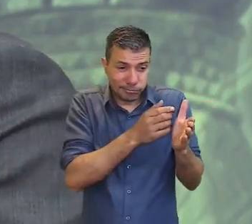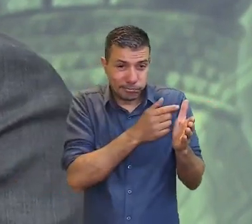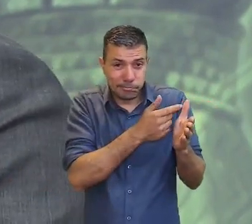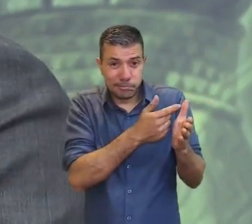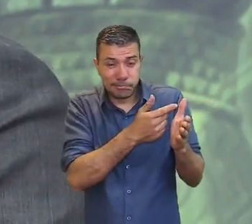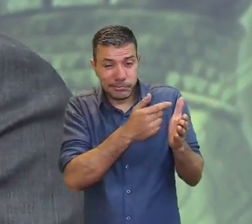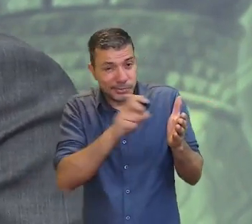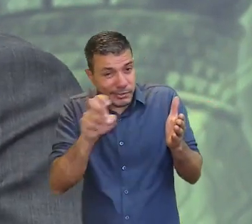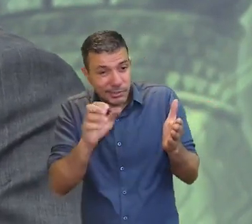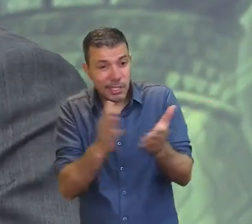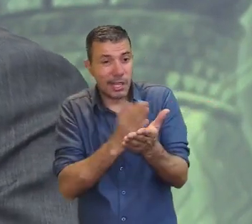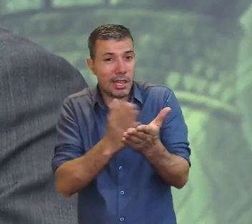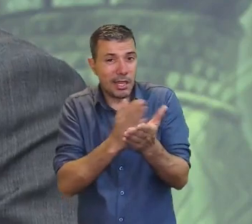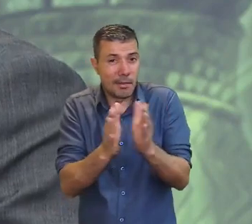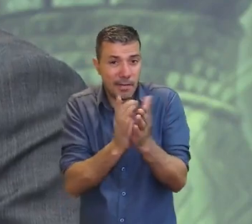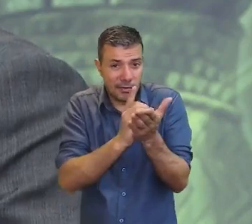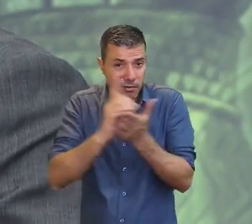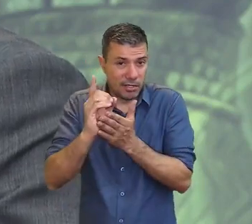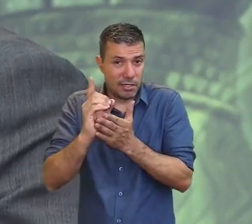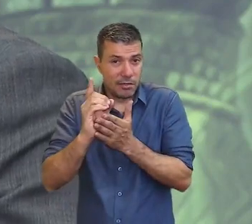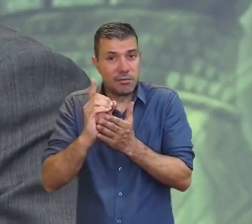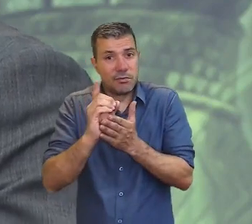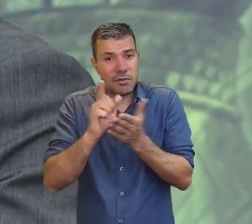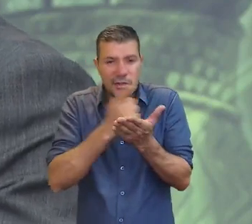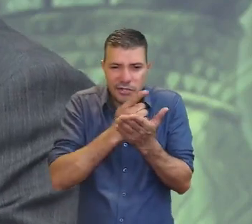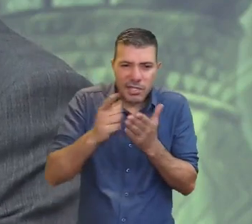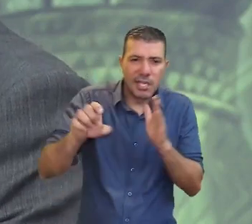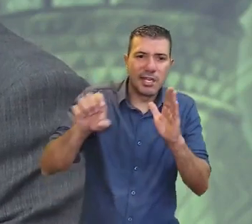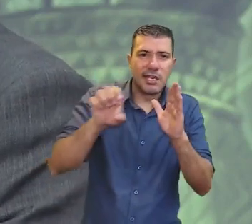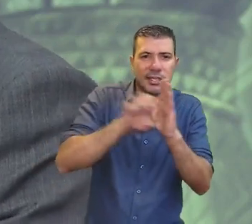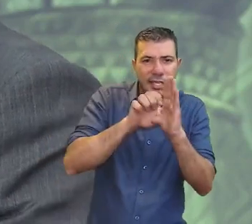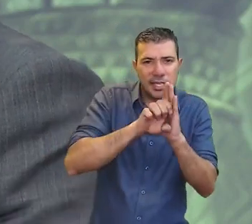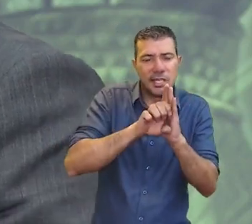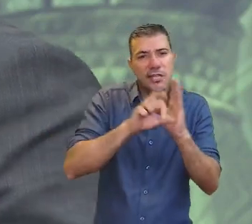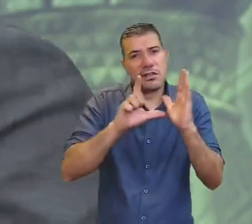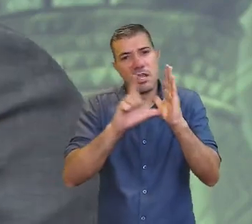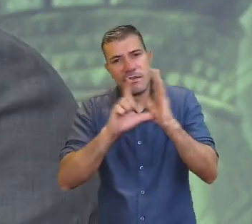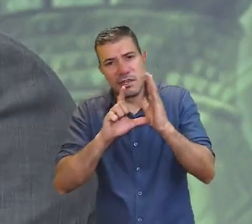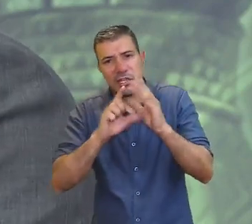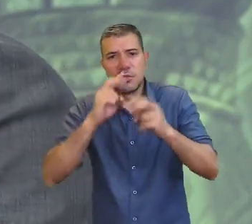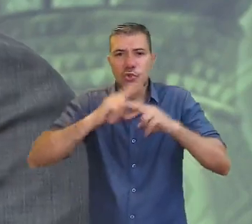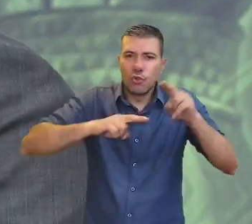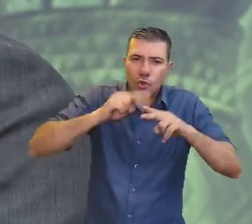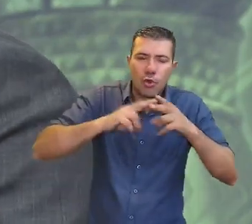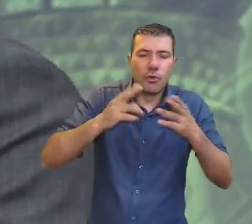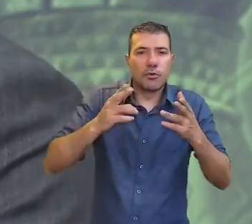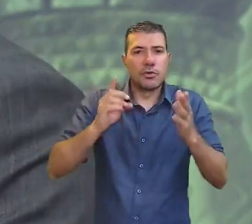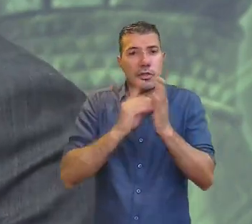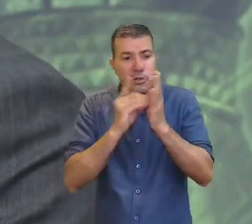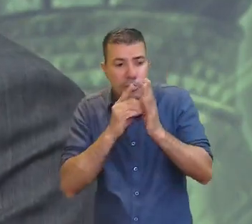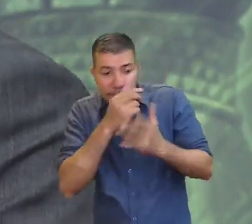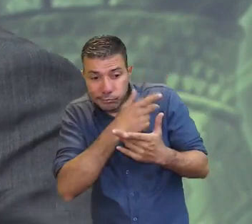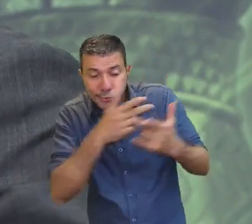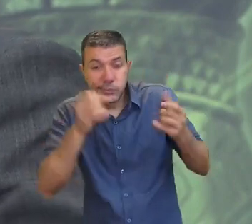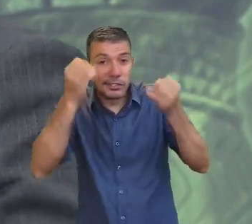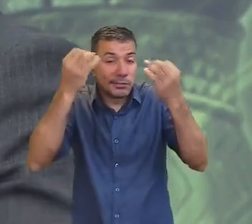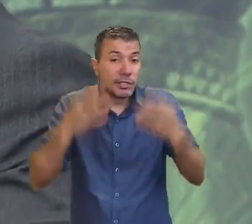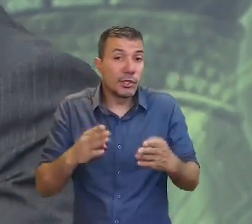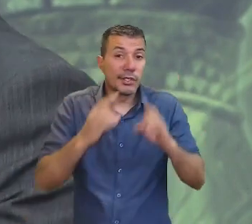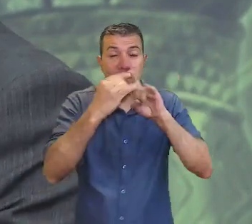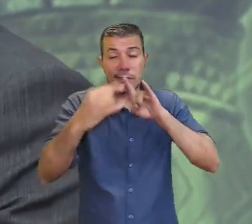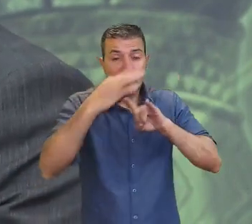45 citações referindo-se ao santuário. Nos demais livros dos profetas,